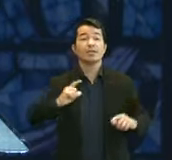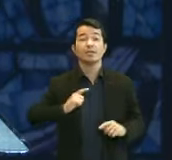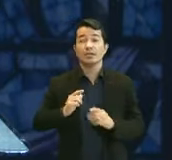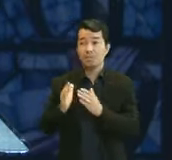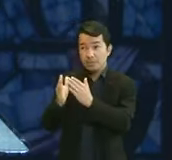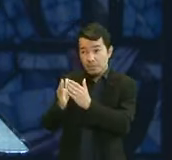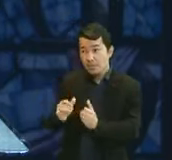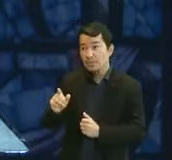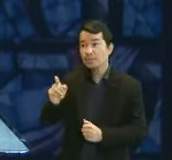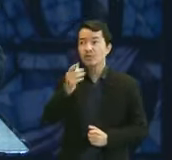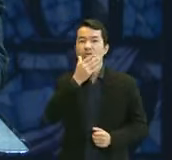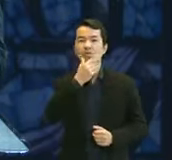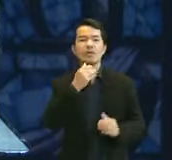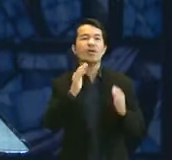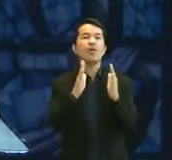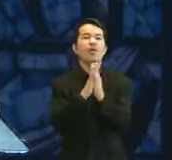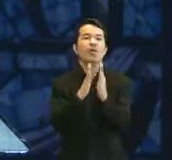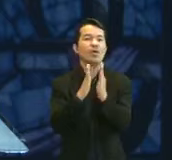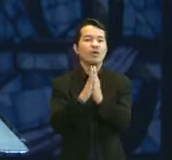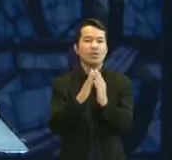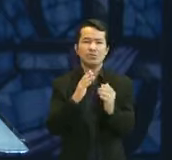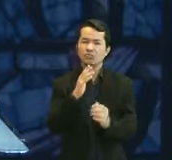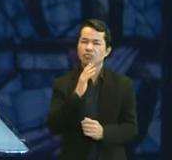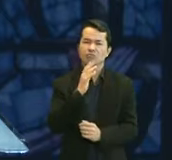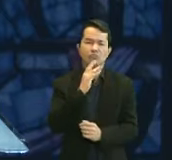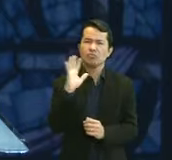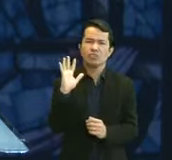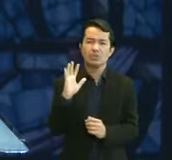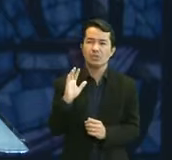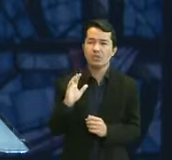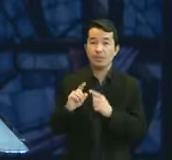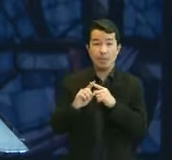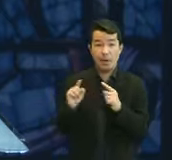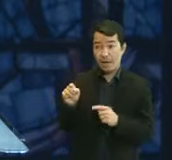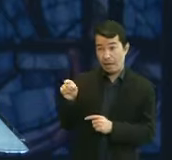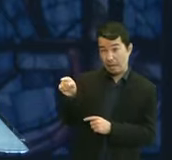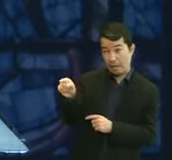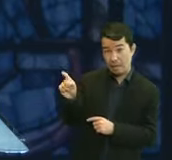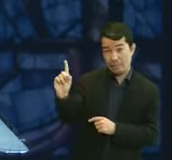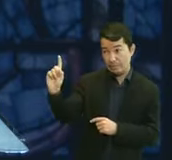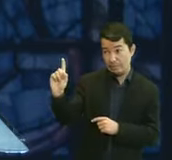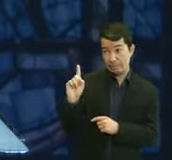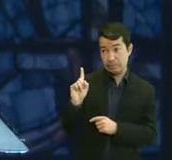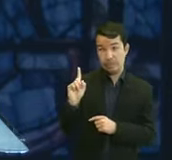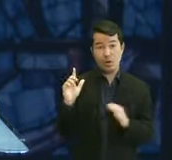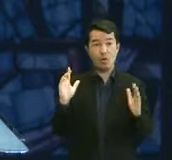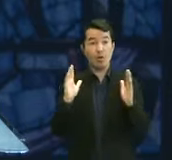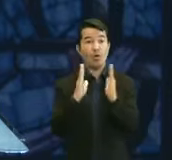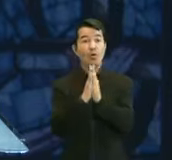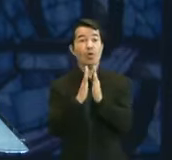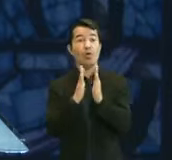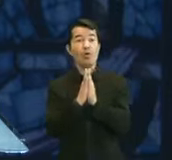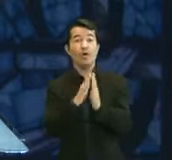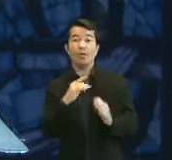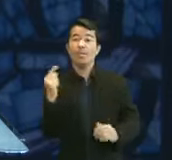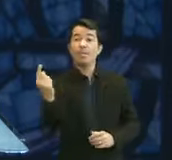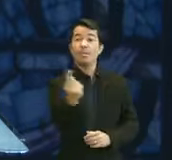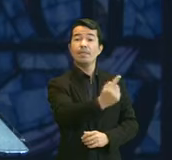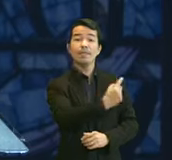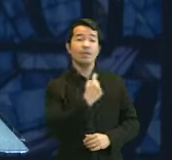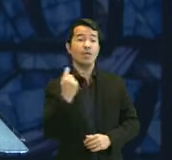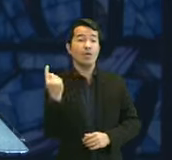orar. E eu não o conhecia, mas quando ele começou a orar, nós estávamos numa sala,